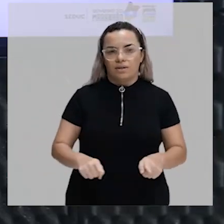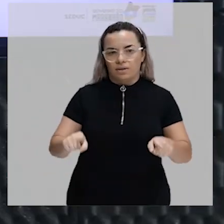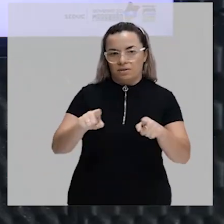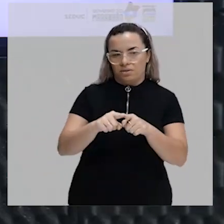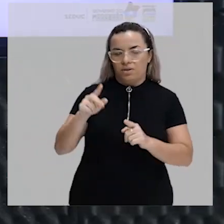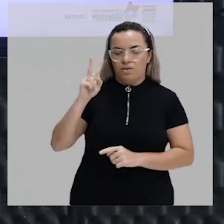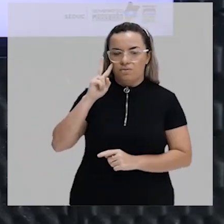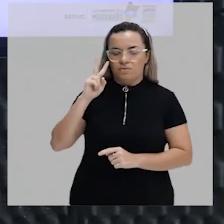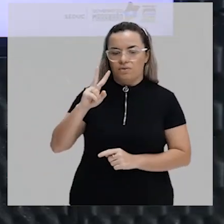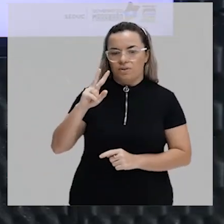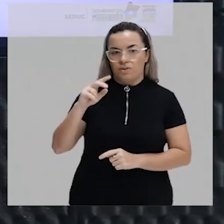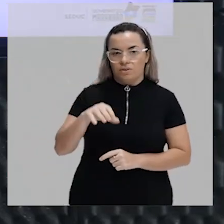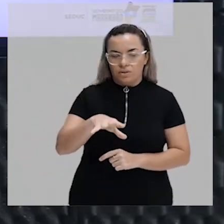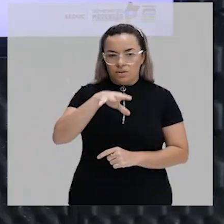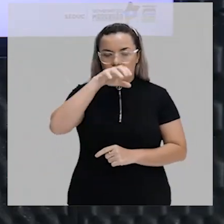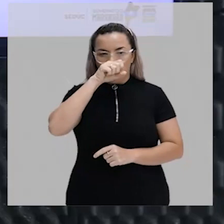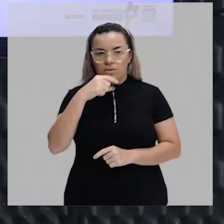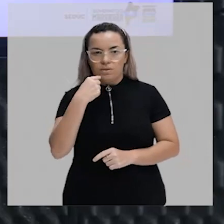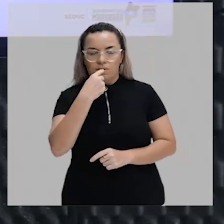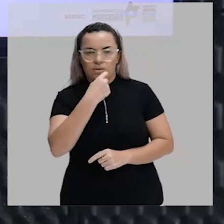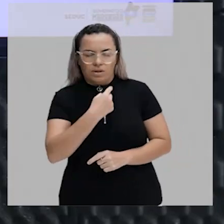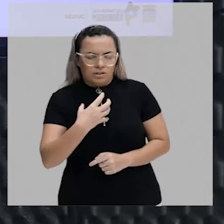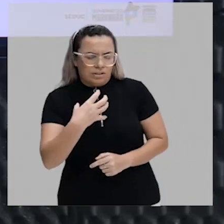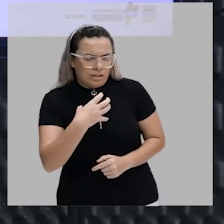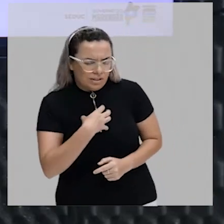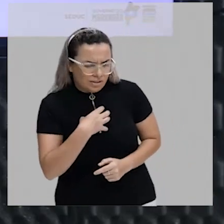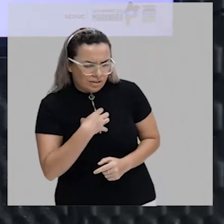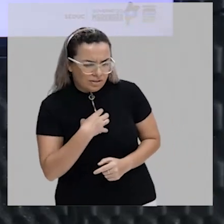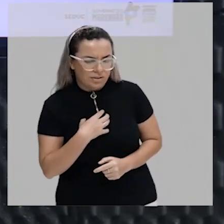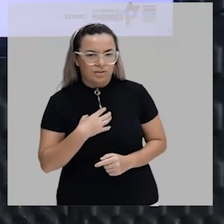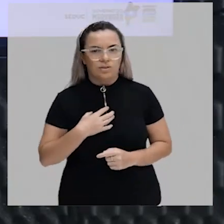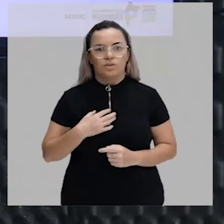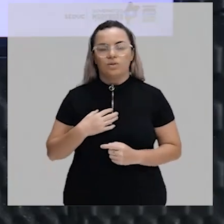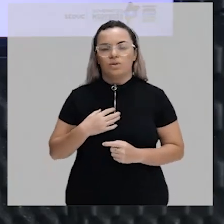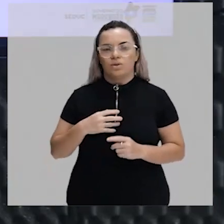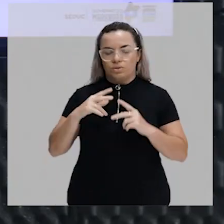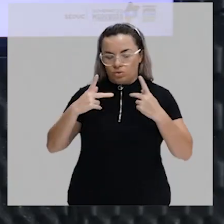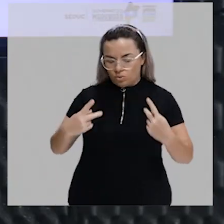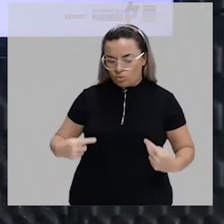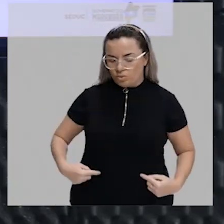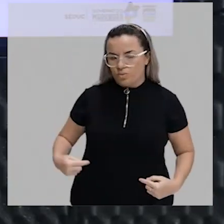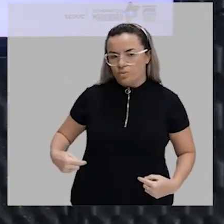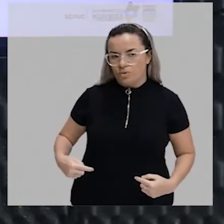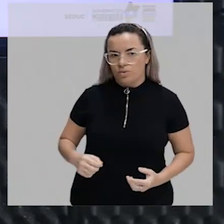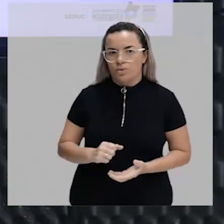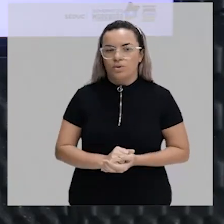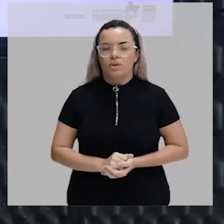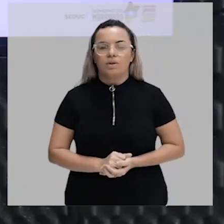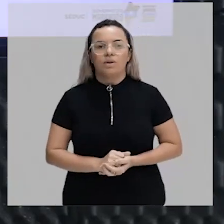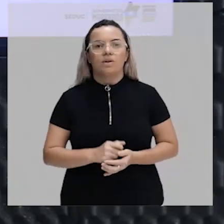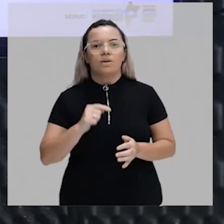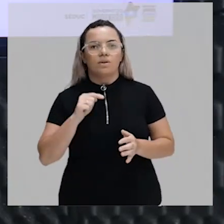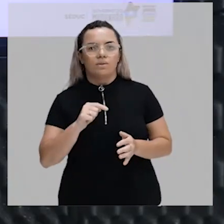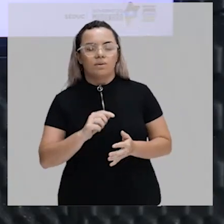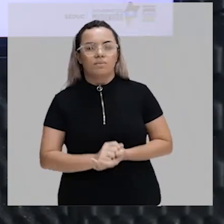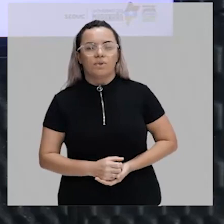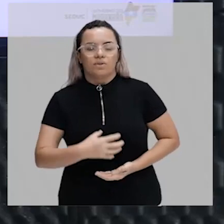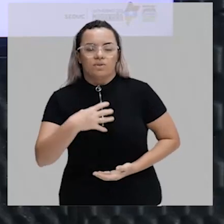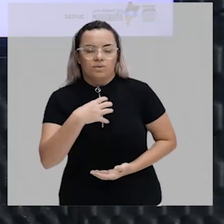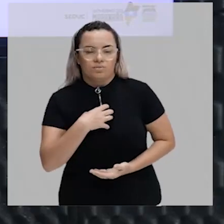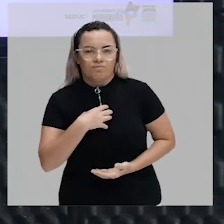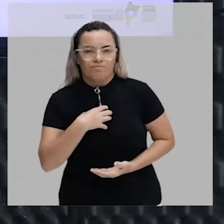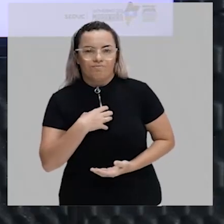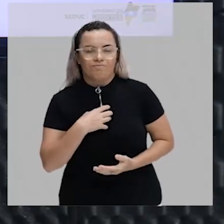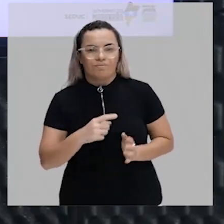visão, olfato, né? Sensações humanas. Lembram? Sinestesia é o nome do recurso expressivo, né? Essa